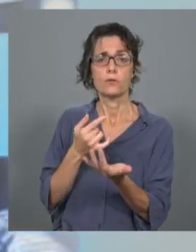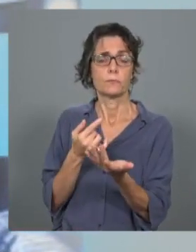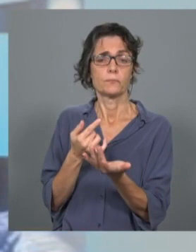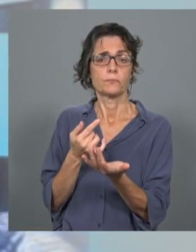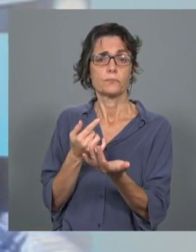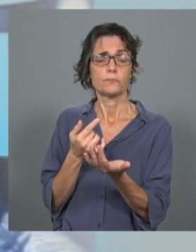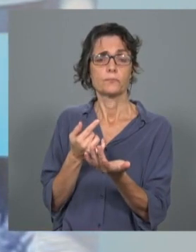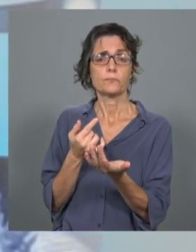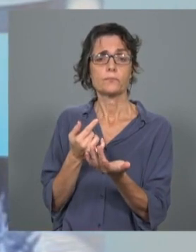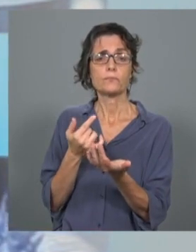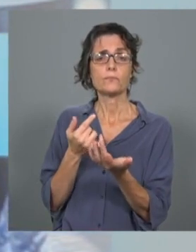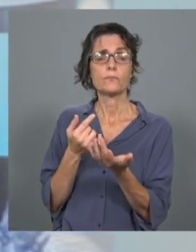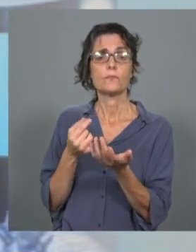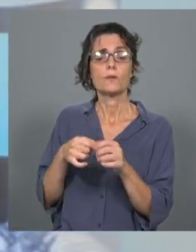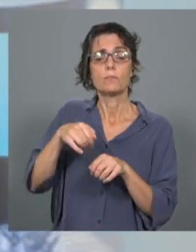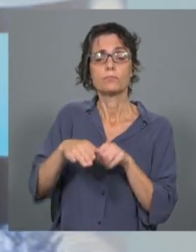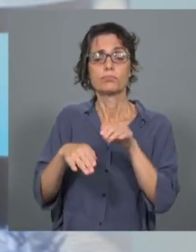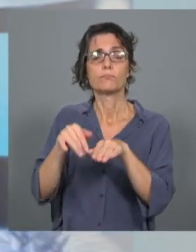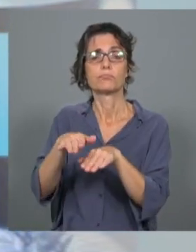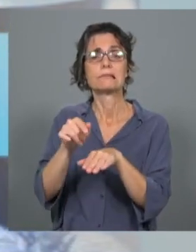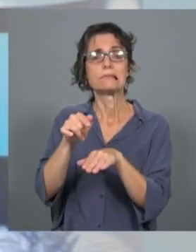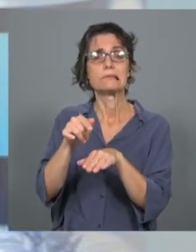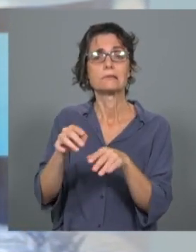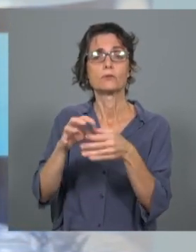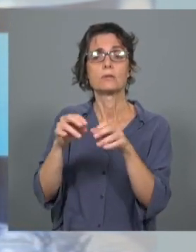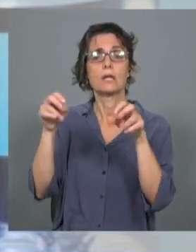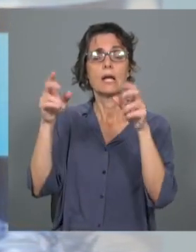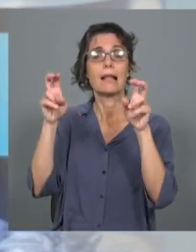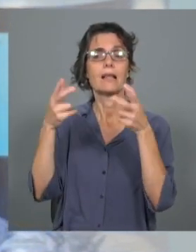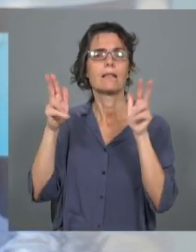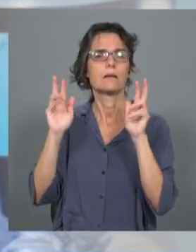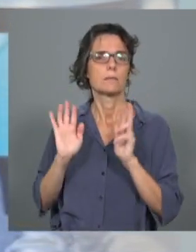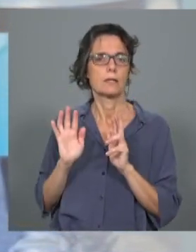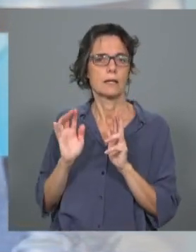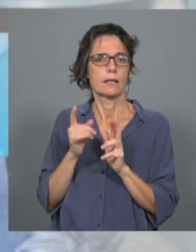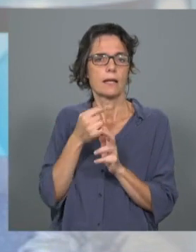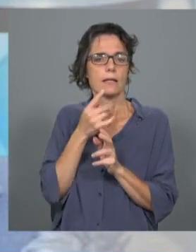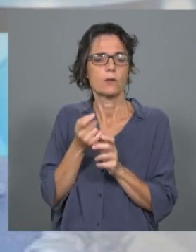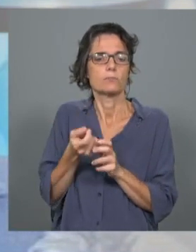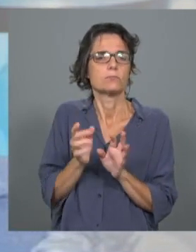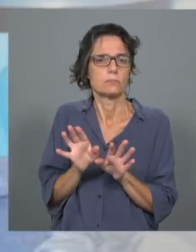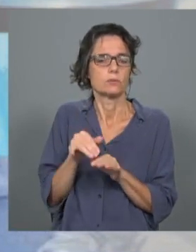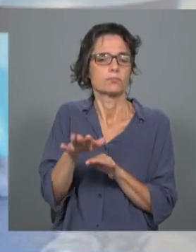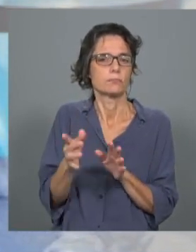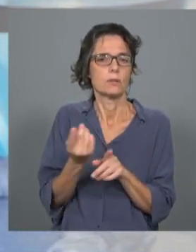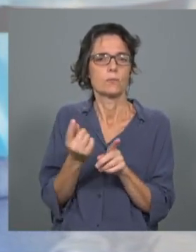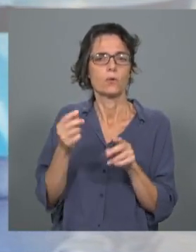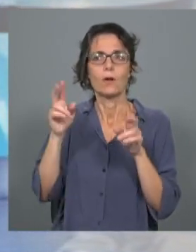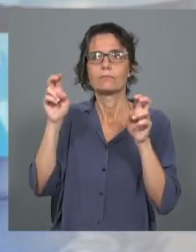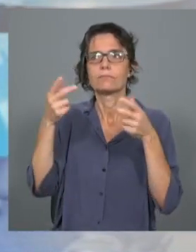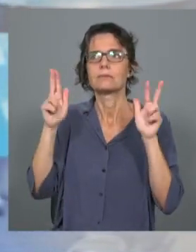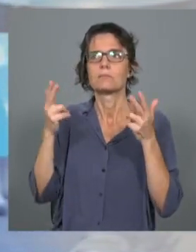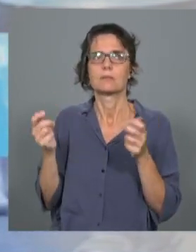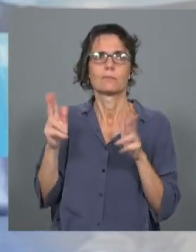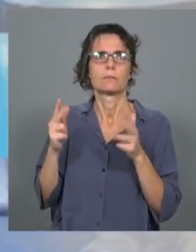nós avançamos um bocadinho no que diz respeito à liberdade. Eu digo um bocadinho porque a maior parte das vezes a gente utiliza a palavra liberdade e não